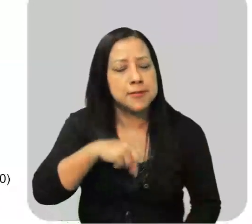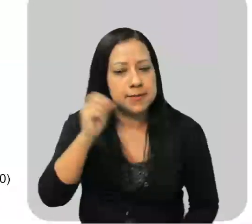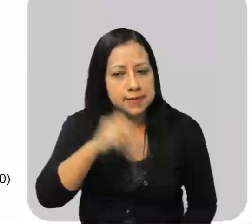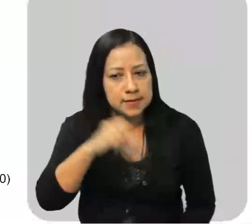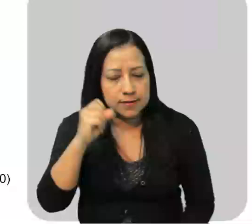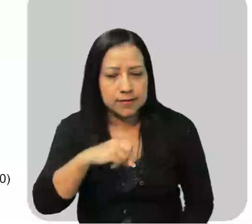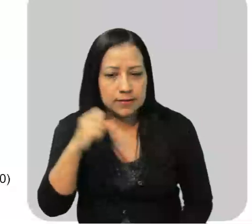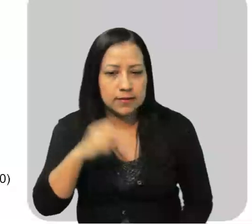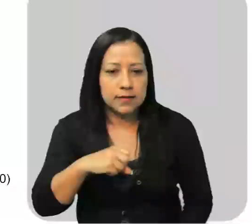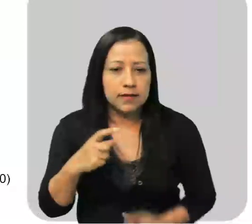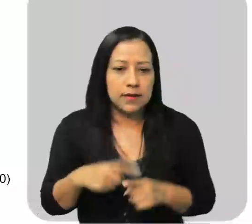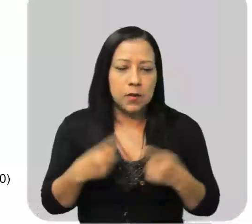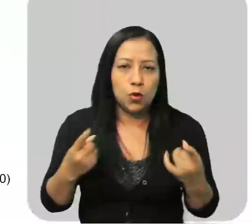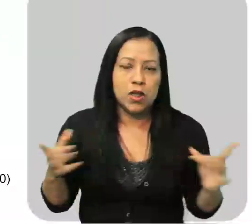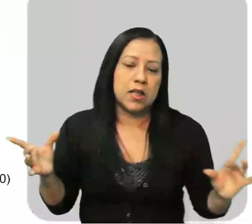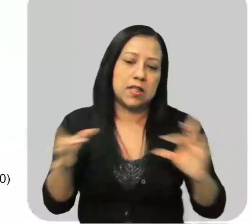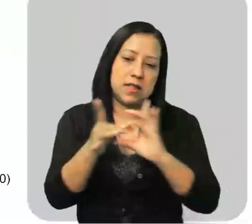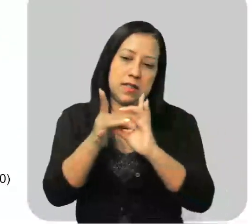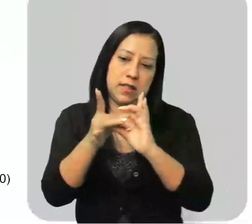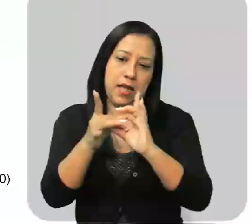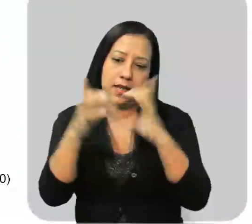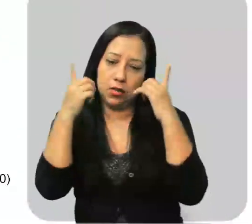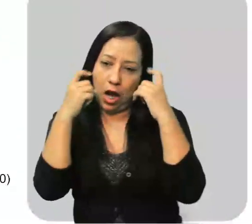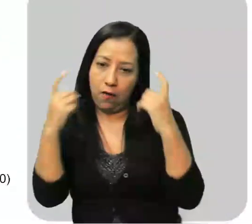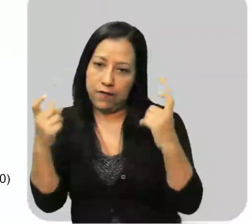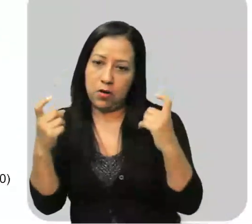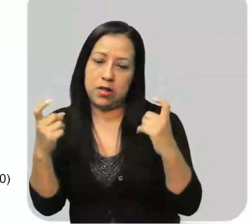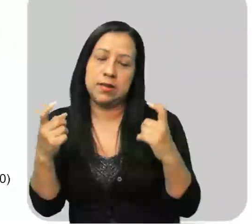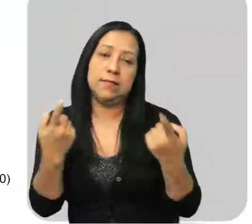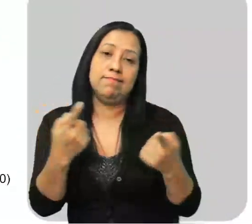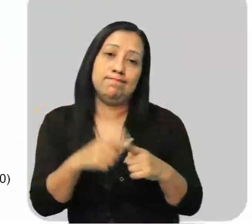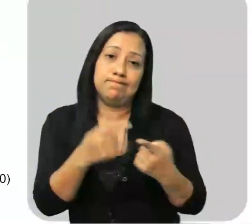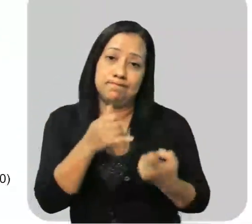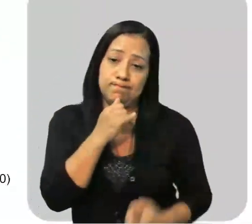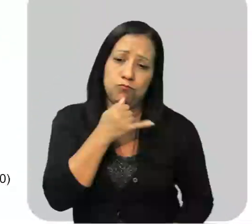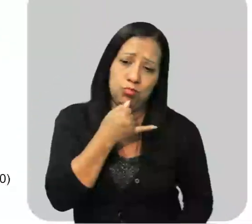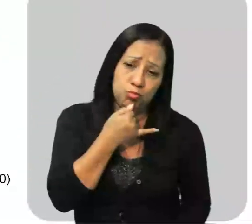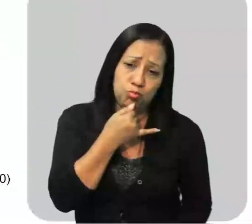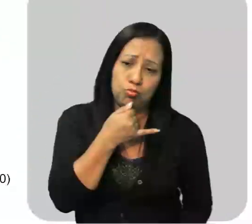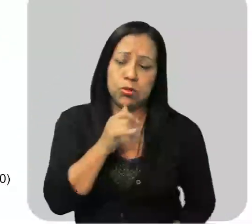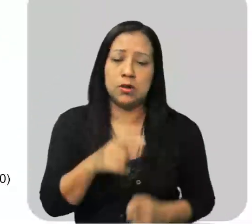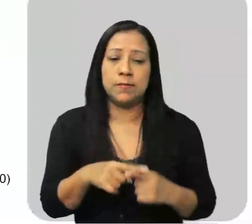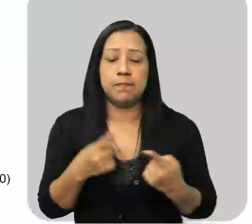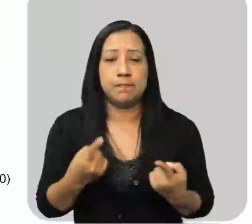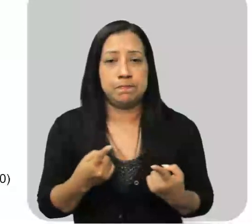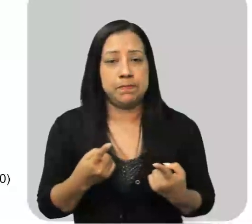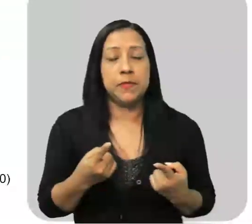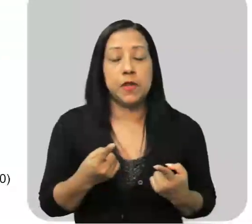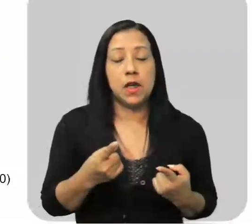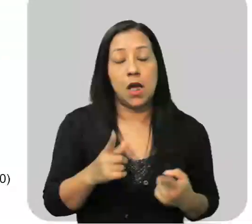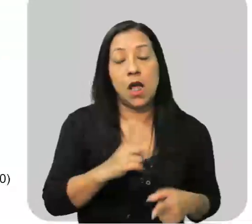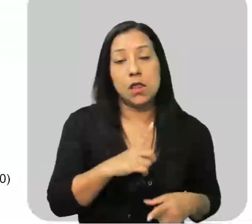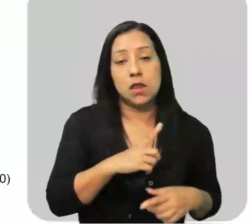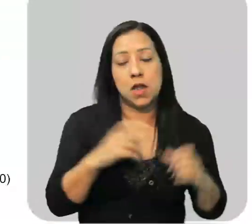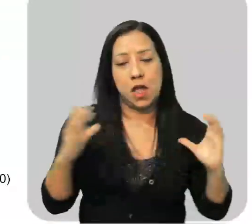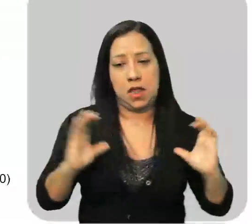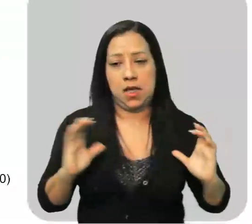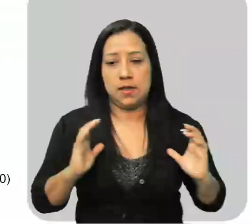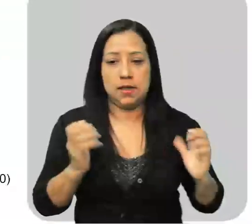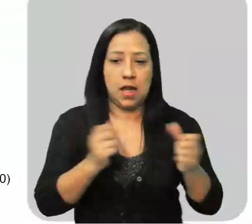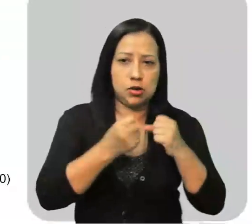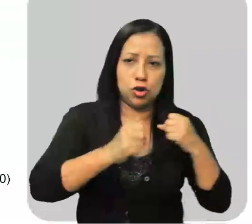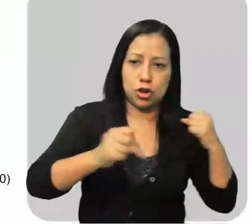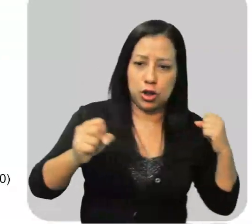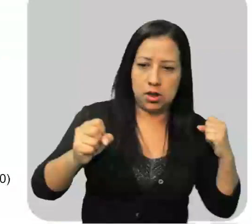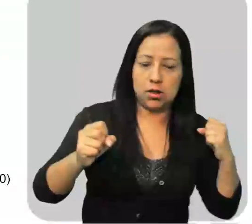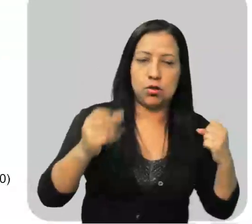pobreza. Pobreza, professor. Pois é, a pobreza ela está relacionada também com a violência.